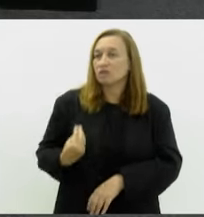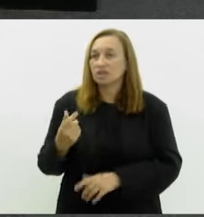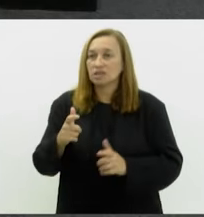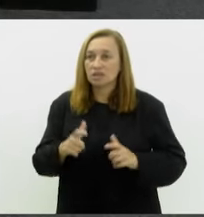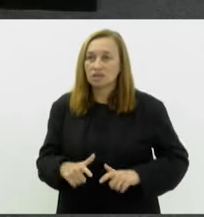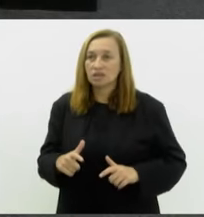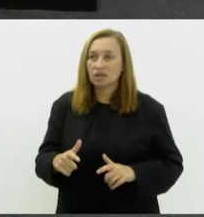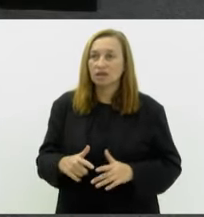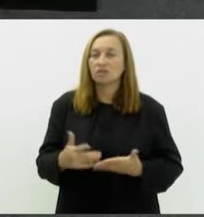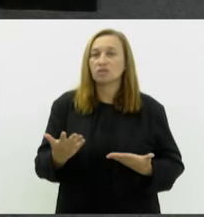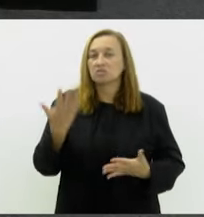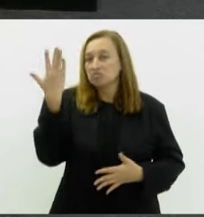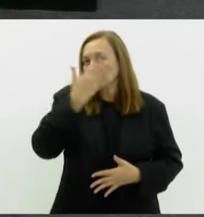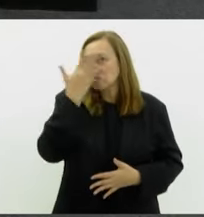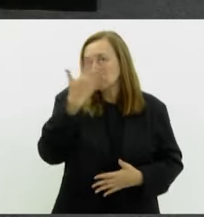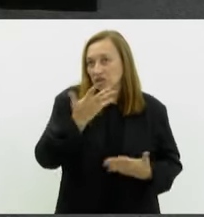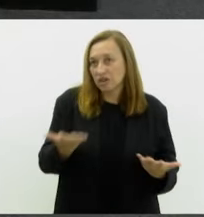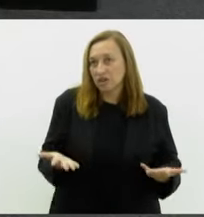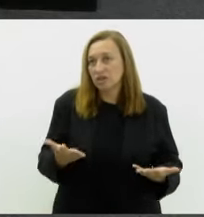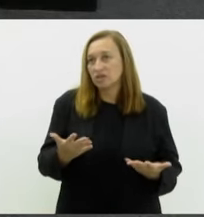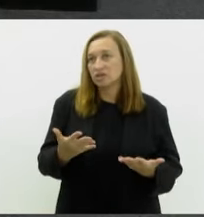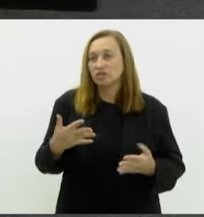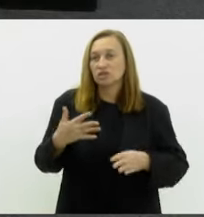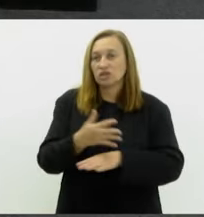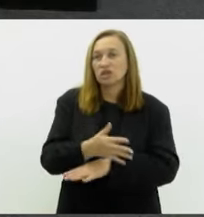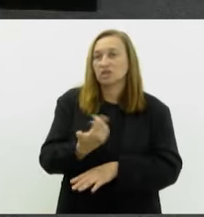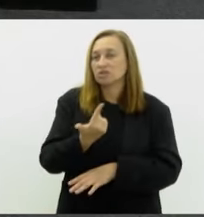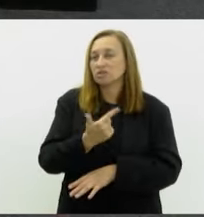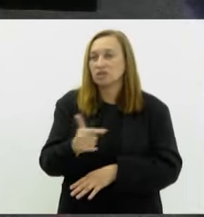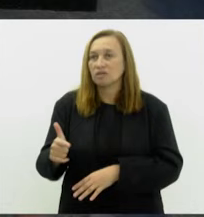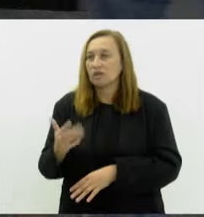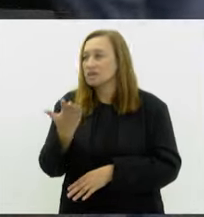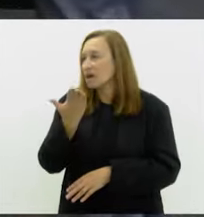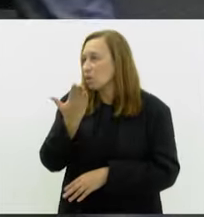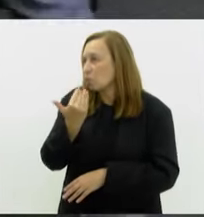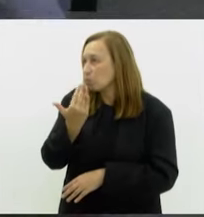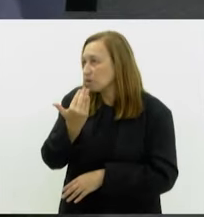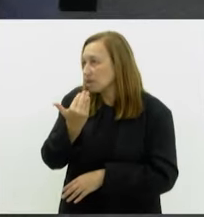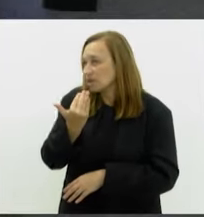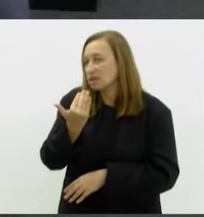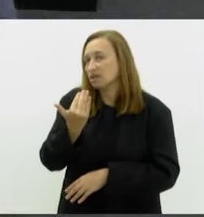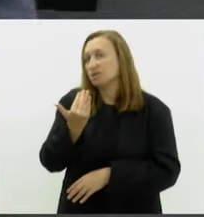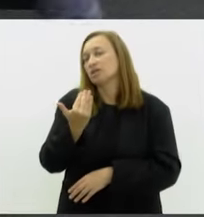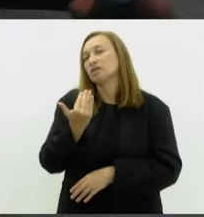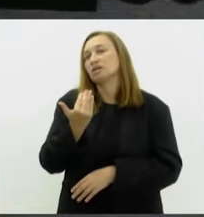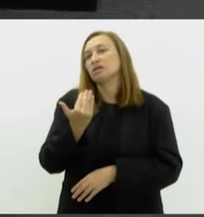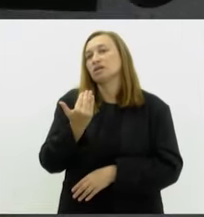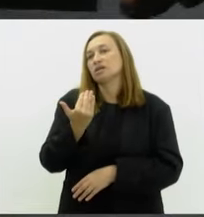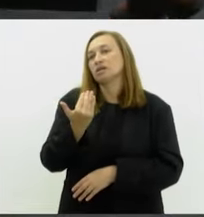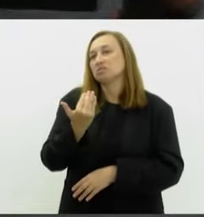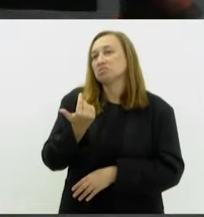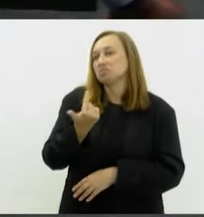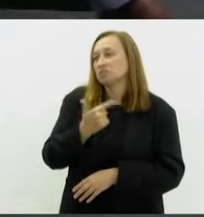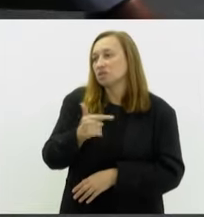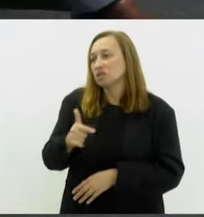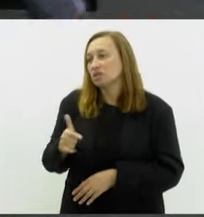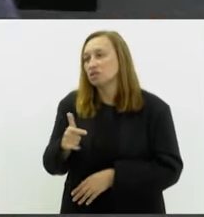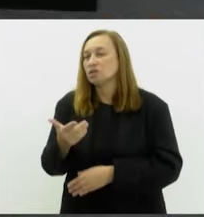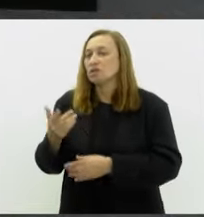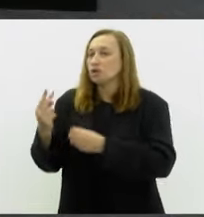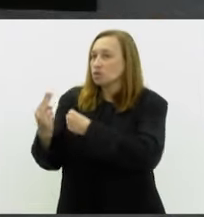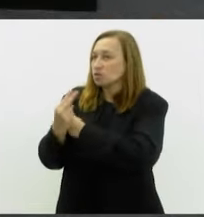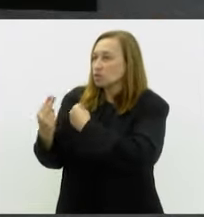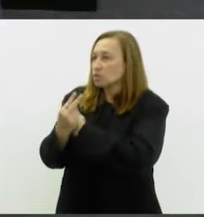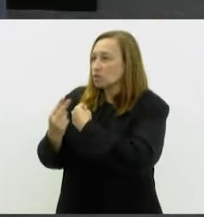tão invisibilizado. Não chegaríamos aqui se não fosse a alimentação obtida, se não fossem os cuidados,